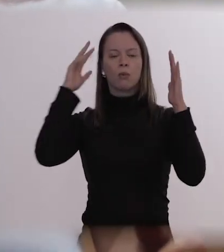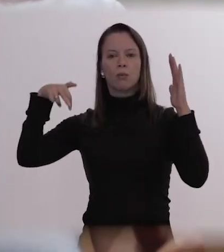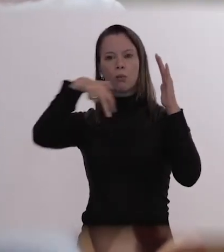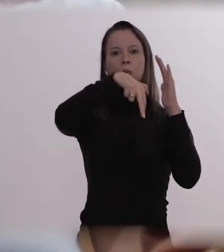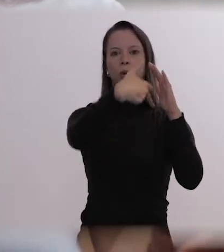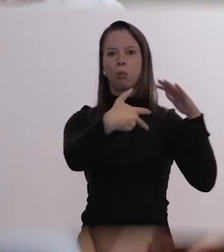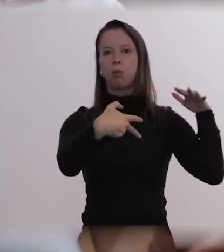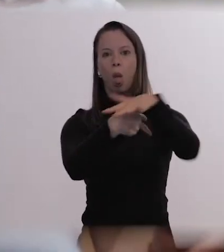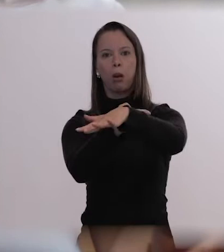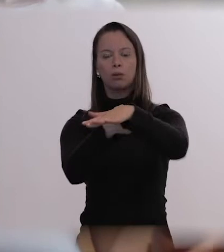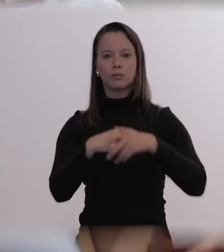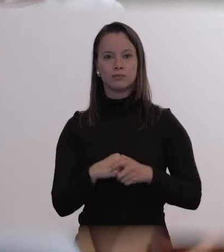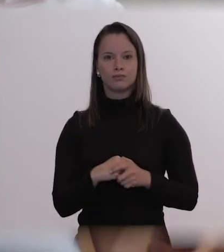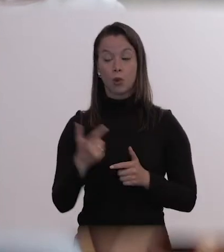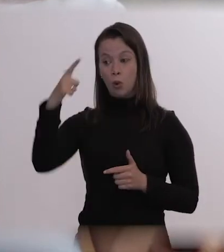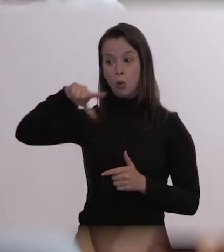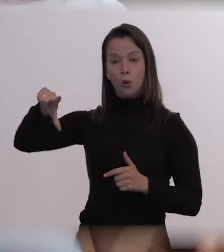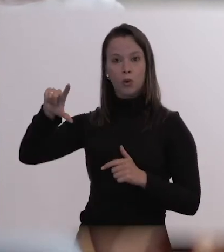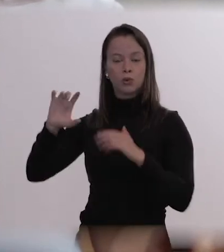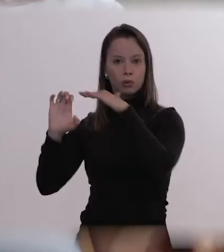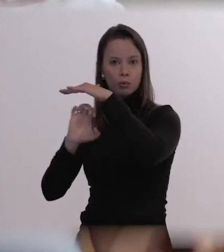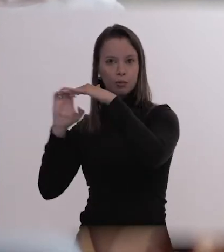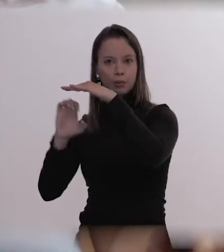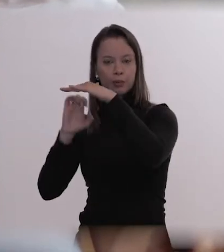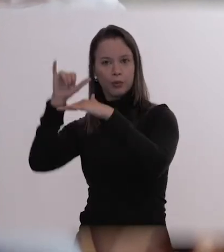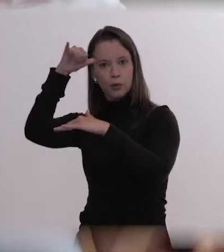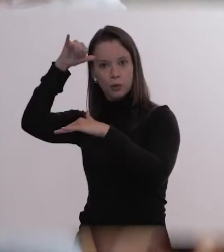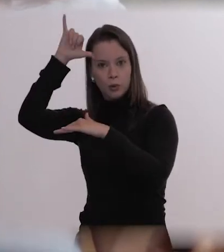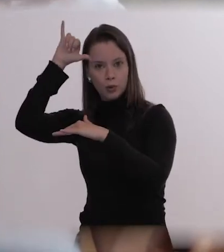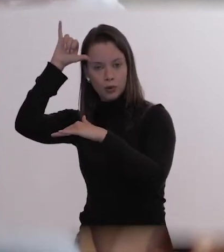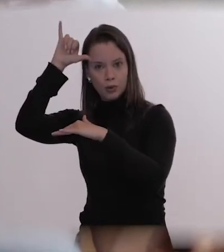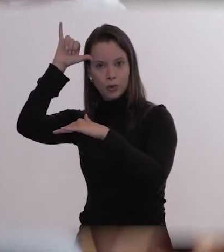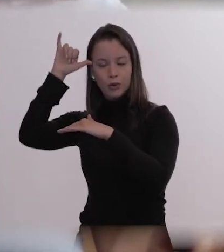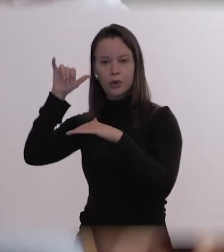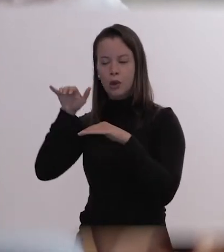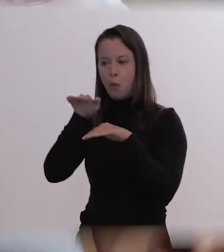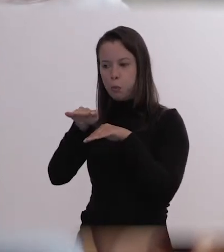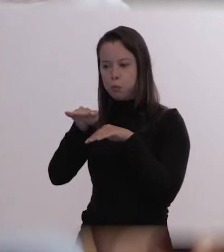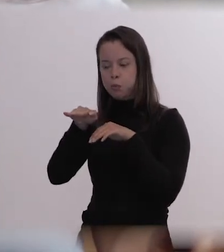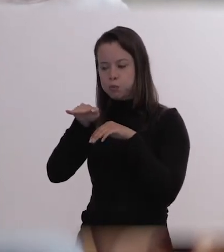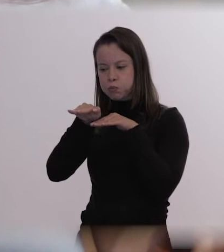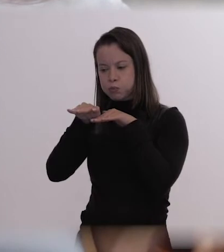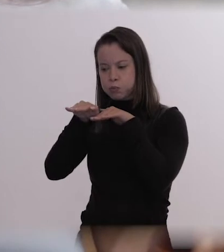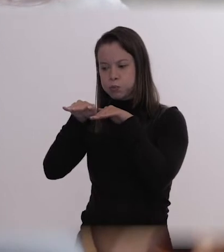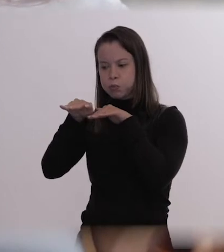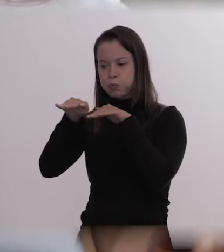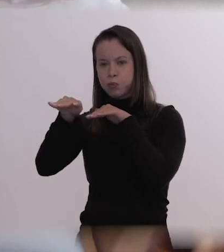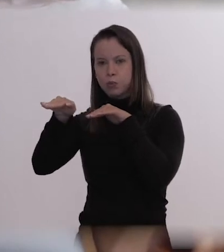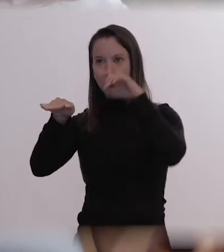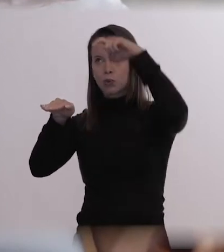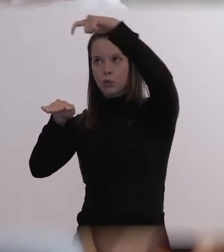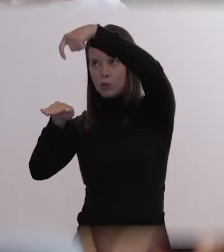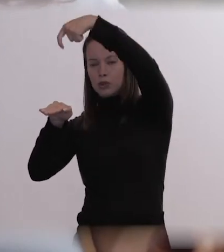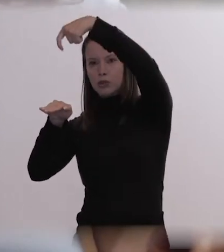O outro, ele trabalhava no frigorífico. Na época que os bois iam na esteira e tinha o